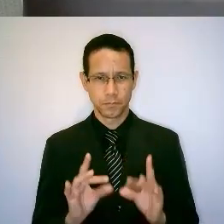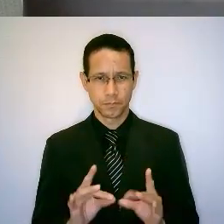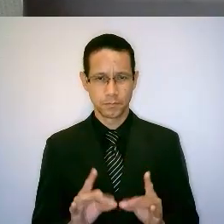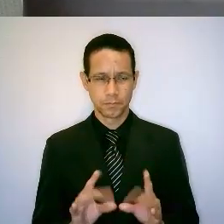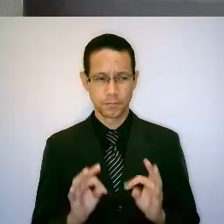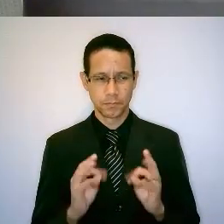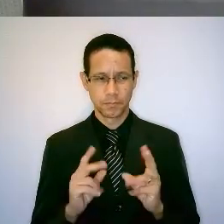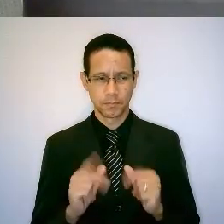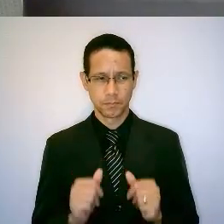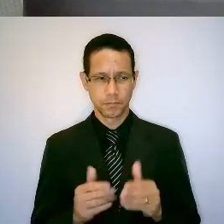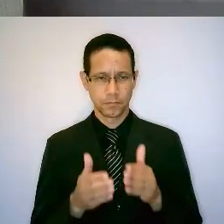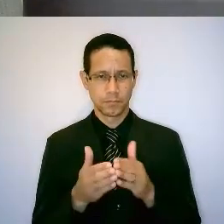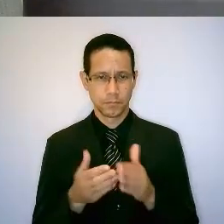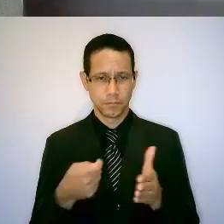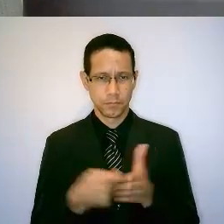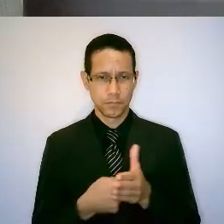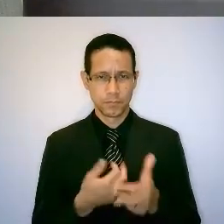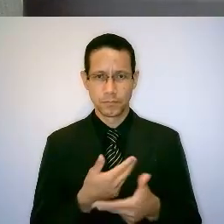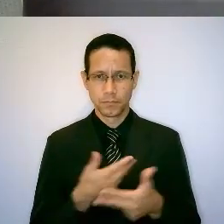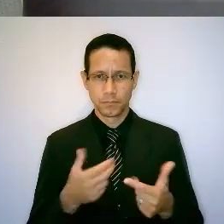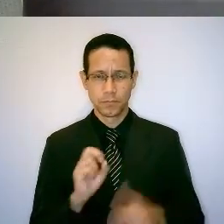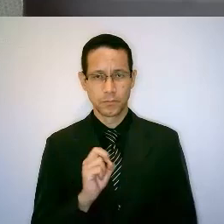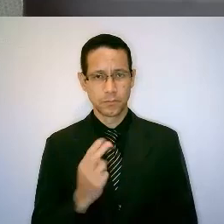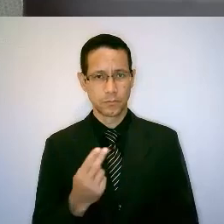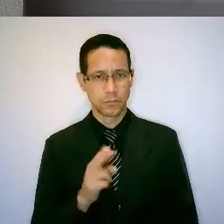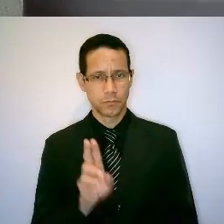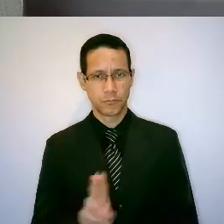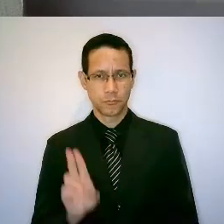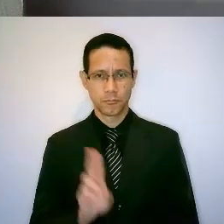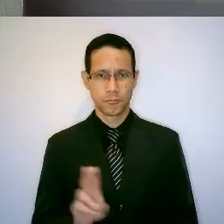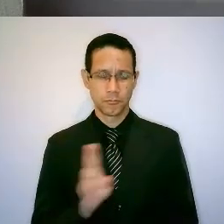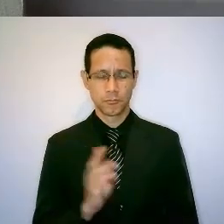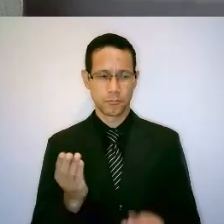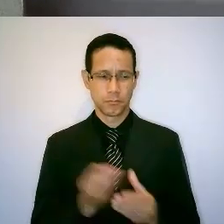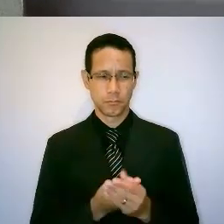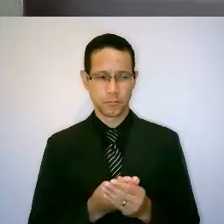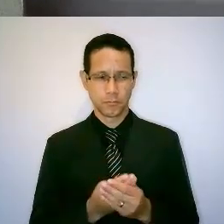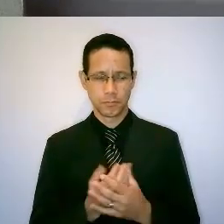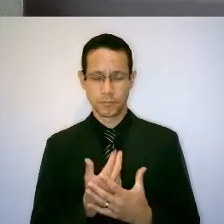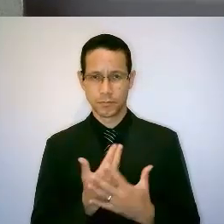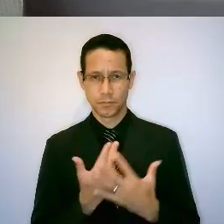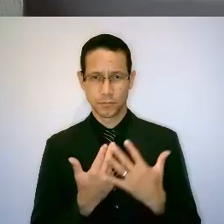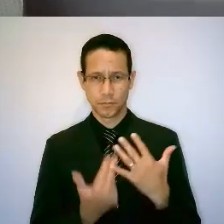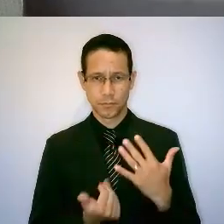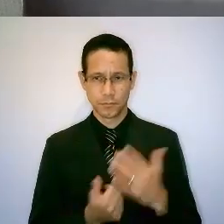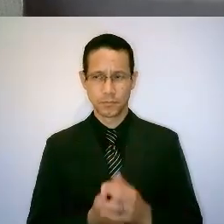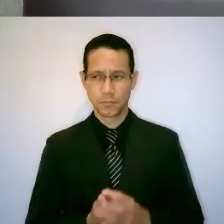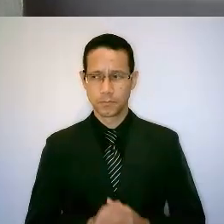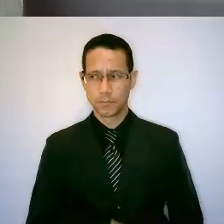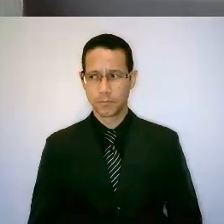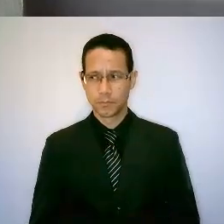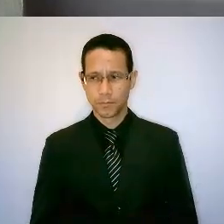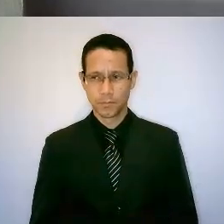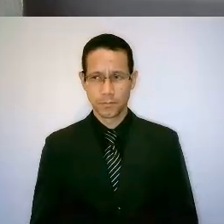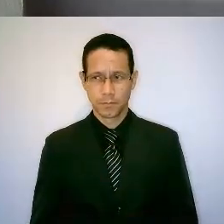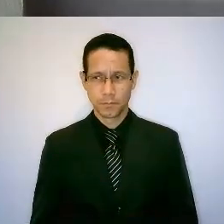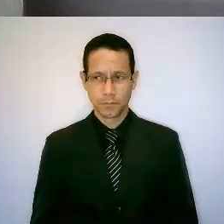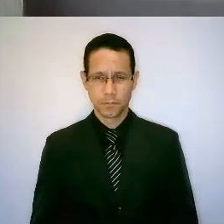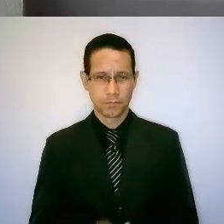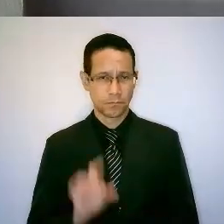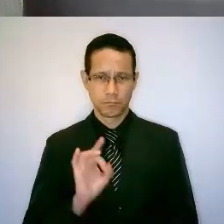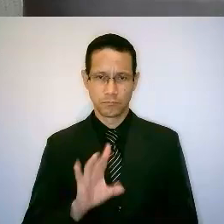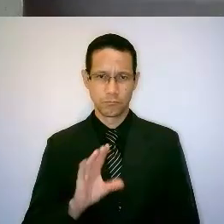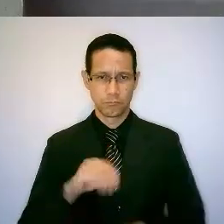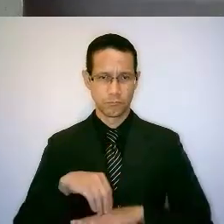recursais ou se quer o uso de algum recurso caracterizando o fenômeno da cura julgada Então olha só observação apareceu